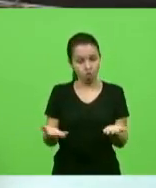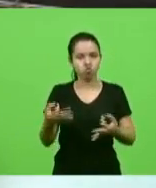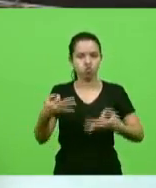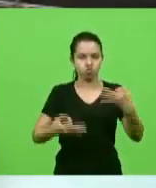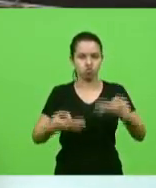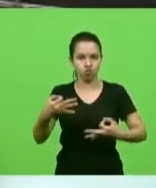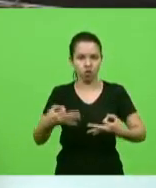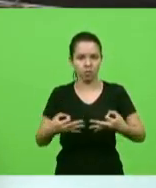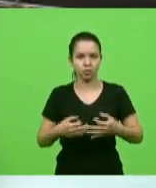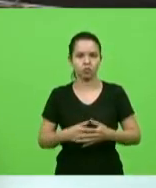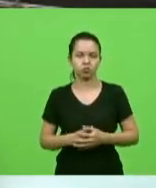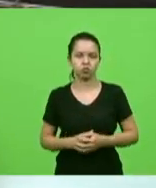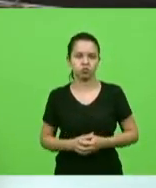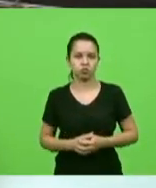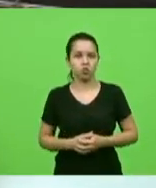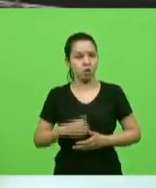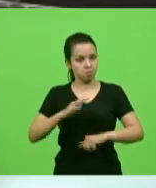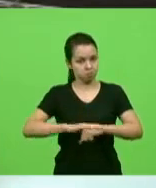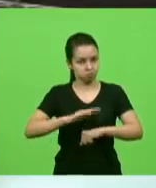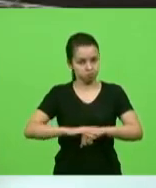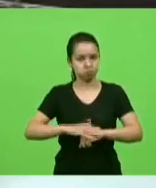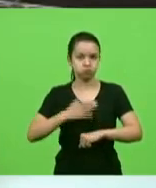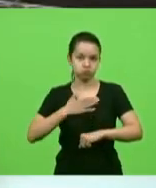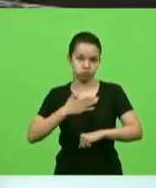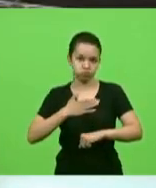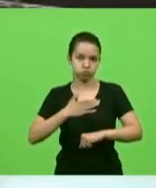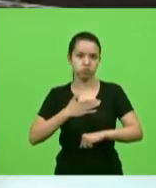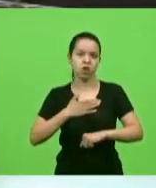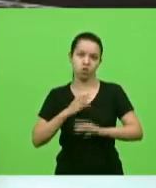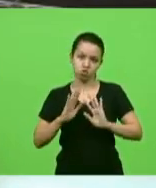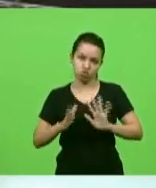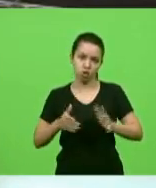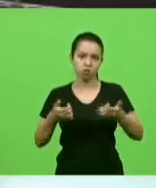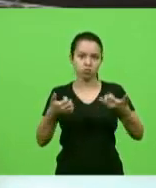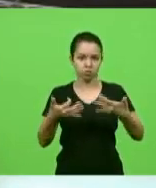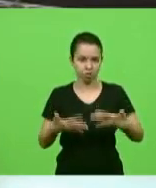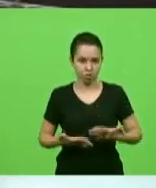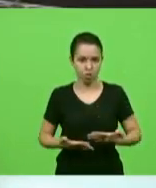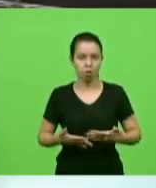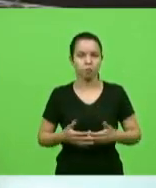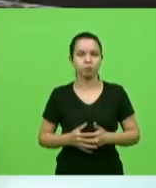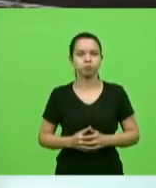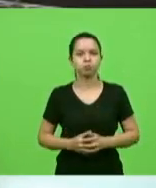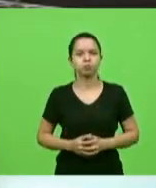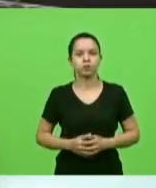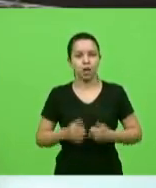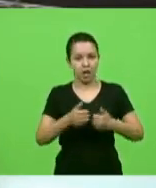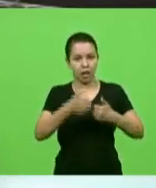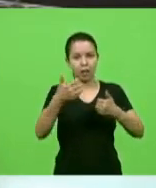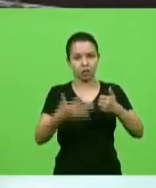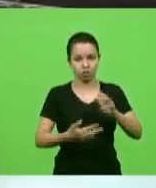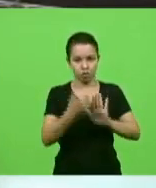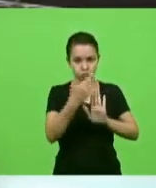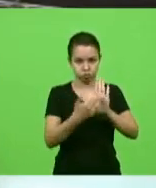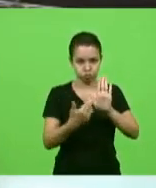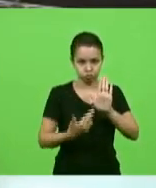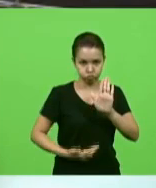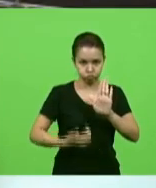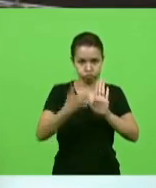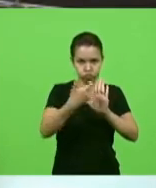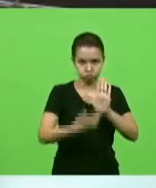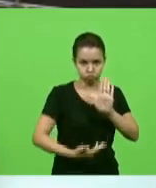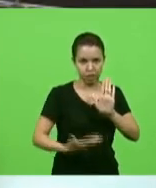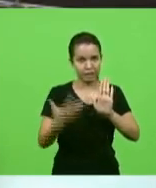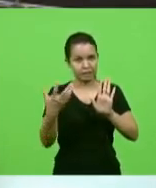julgamos e cobre a mim como já me referir na condição dele relator de sua